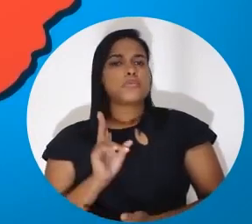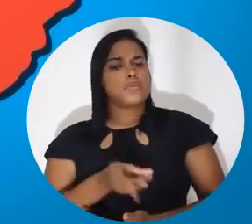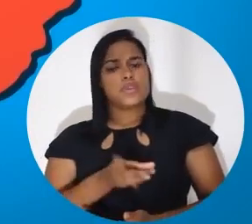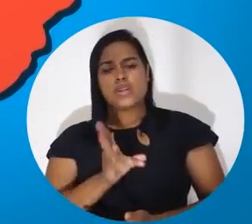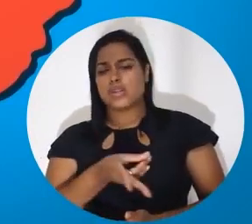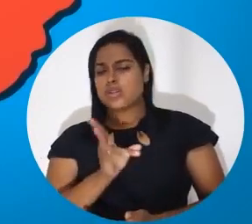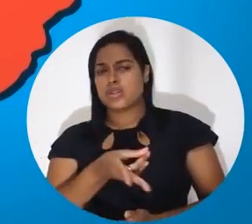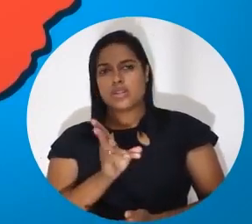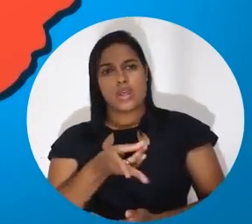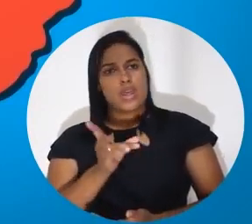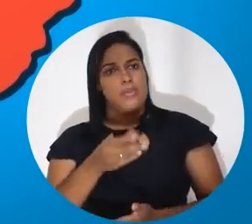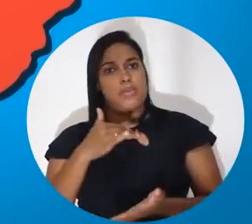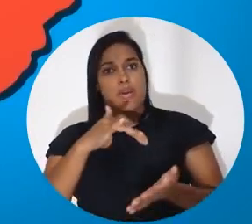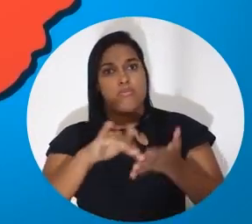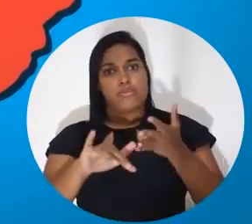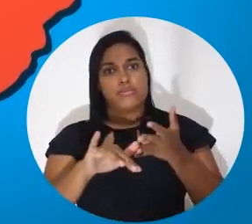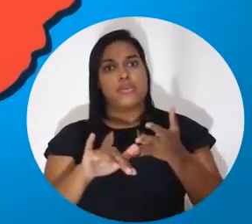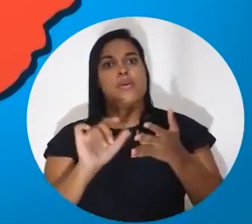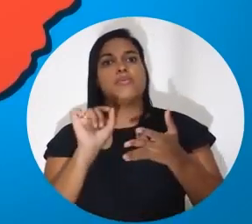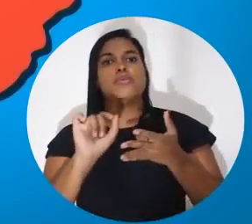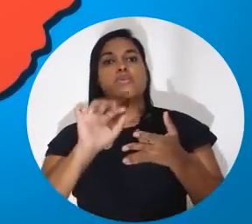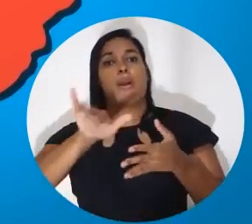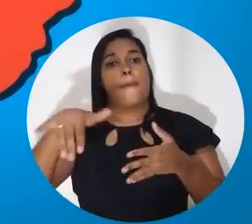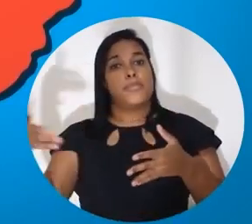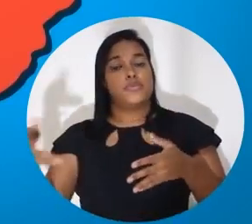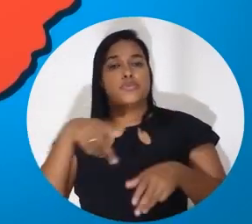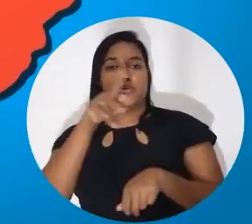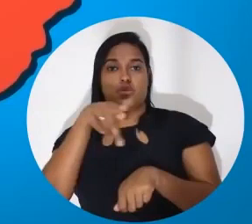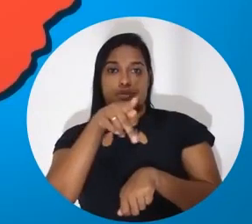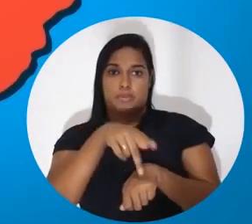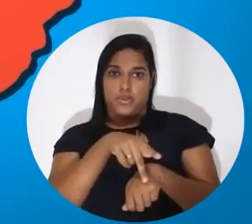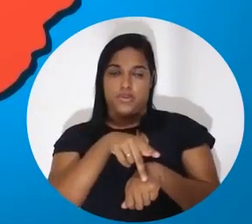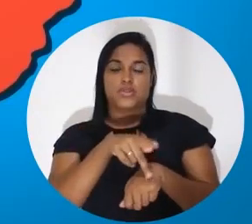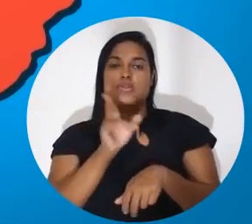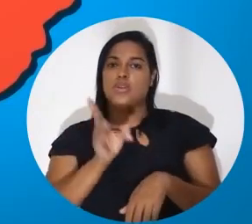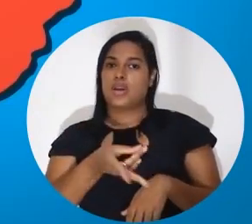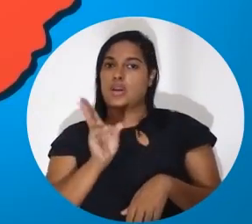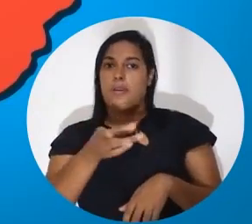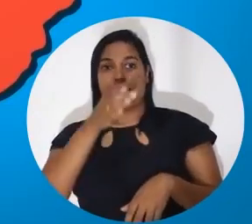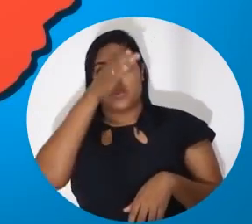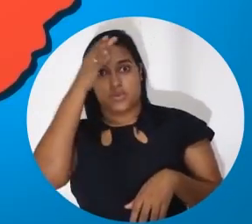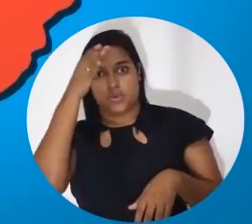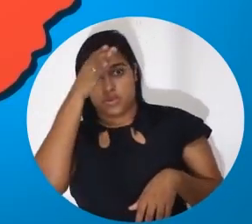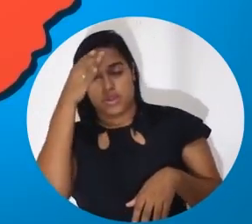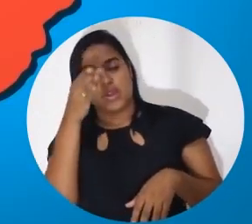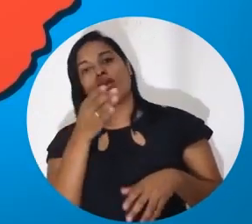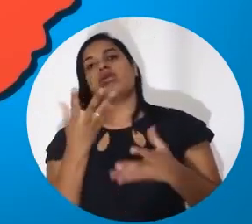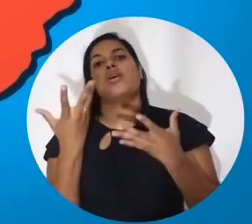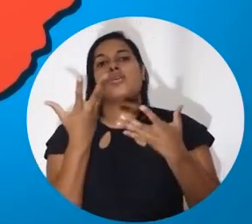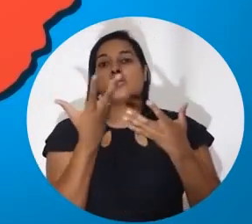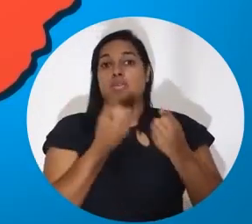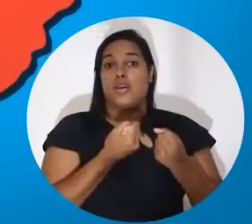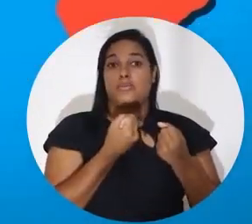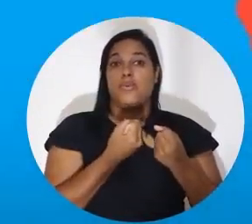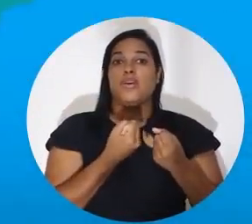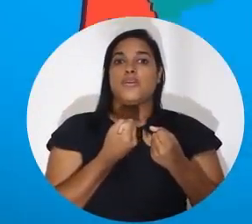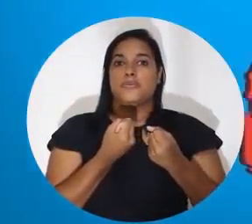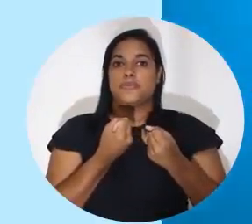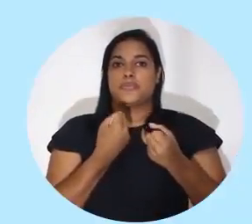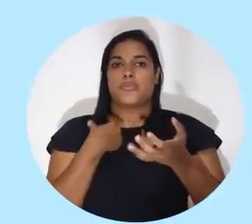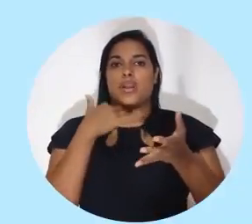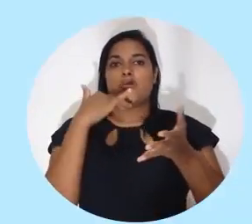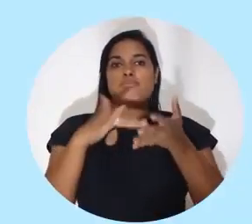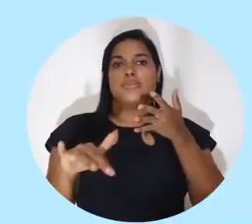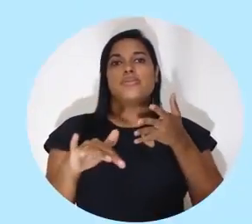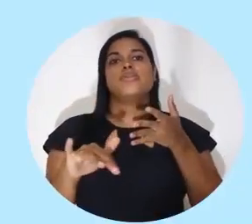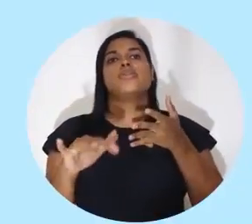que exportamos, enviamos mercadorias para fora do país. Quando o nosso cliente estrangeiro recebe a mercadoria, ele